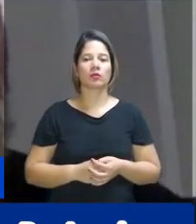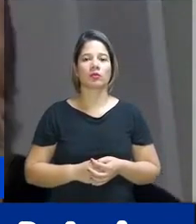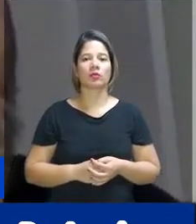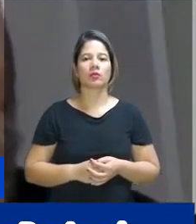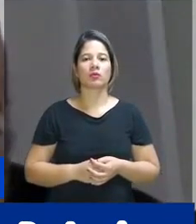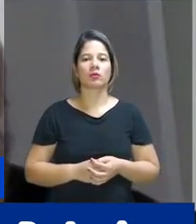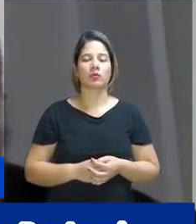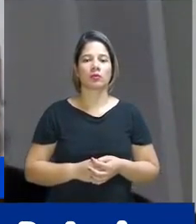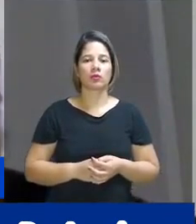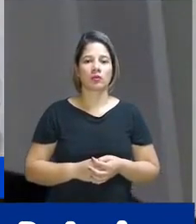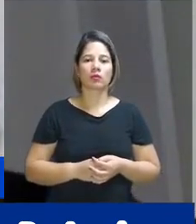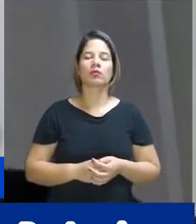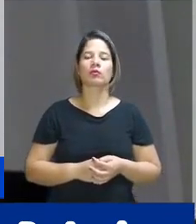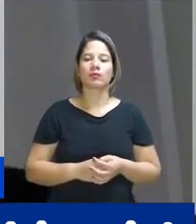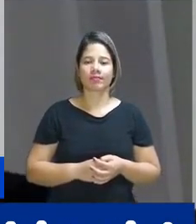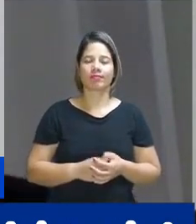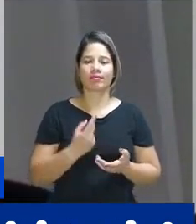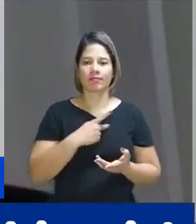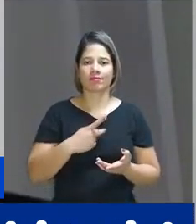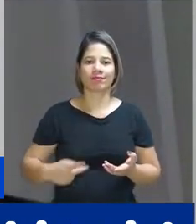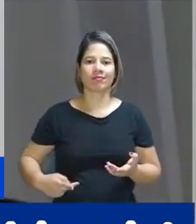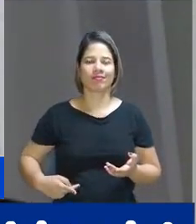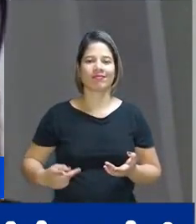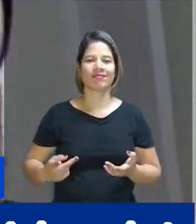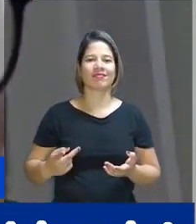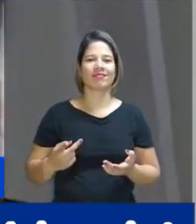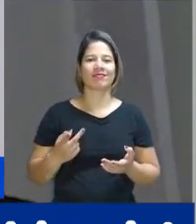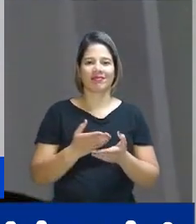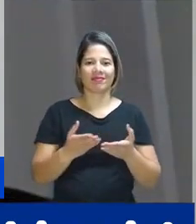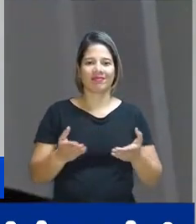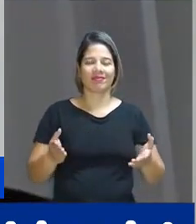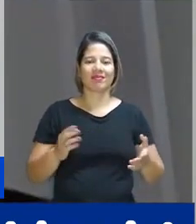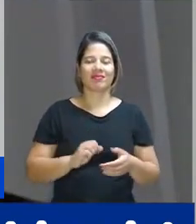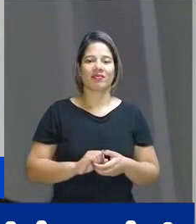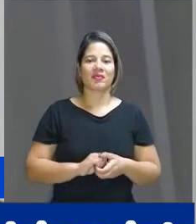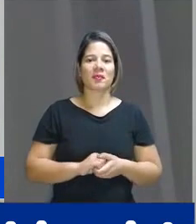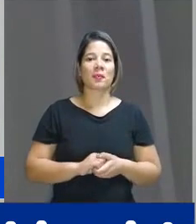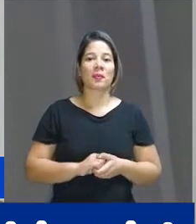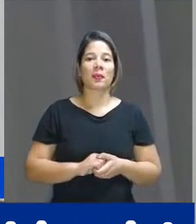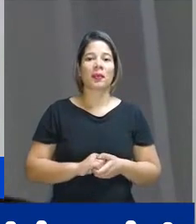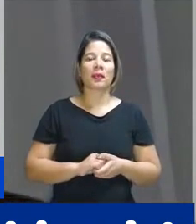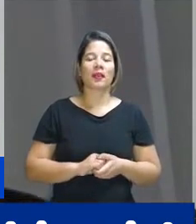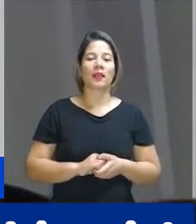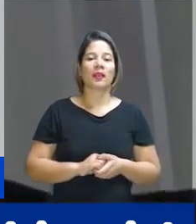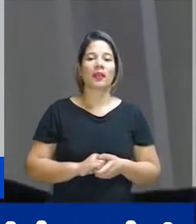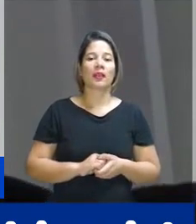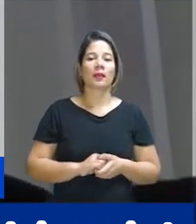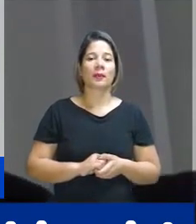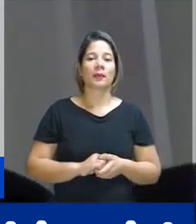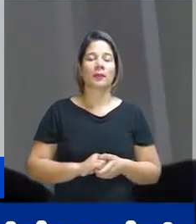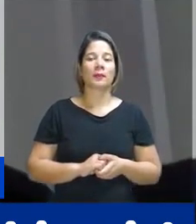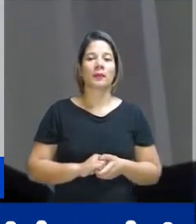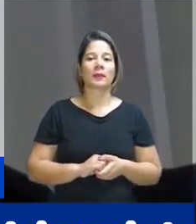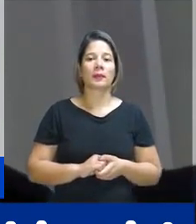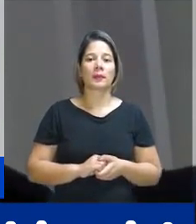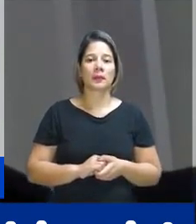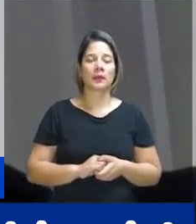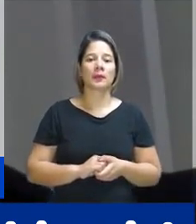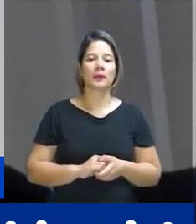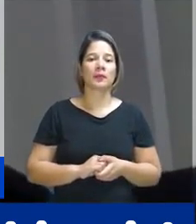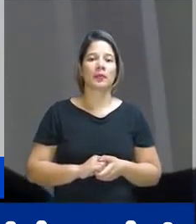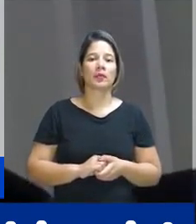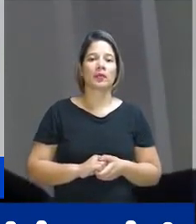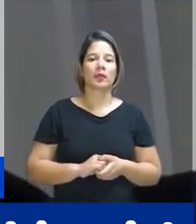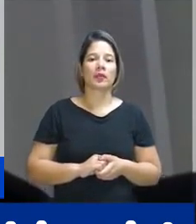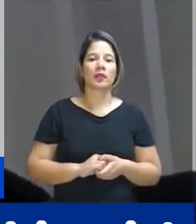eminentes pares, doutora procuradora regional, senhor presidente, Posto antes para de cima, pronunciar meu foco no juiz voto, da também classe quero dos dar advogados, boas-vindas Rivaldo ao Valente, doutor de pele